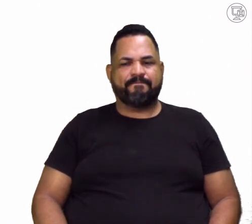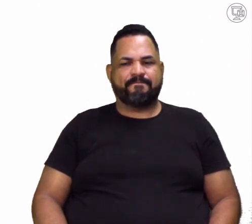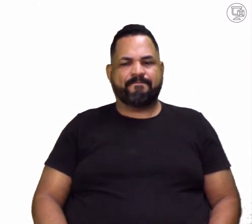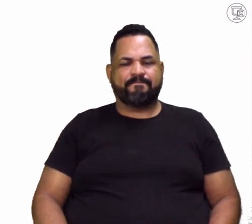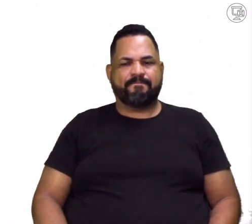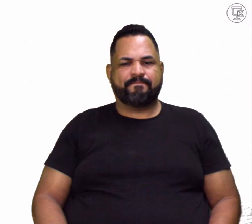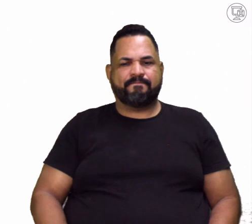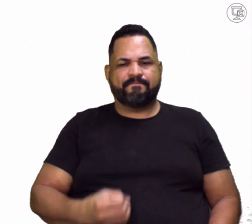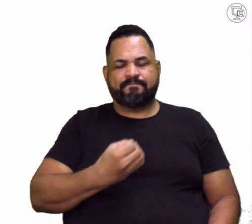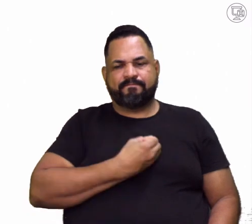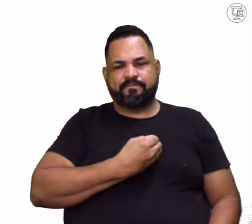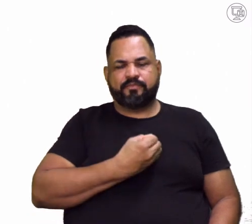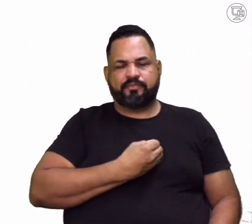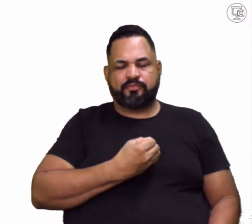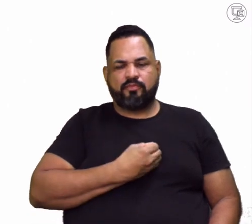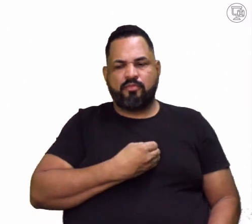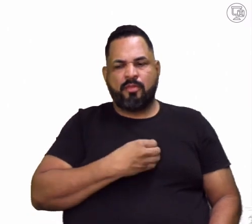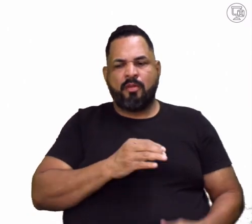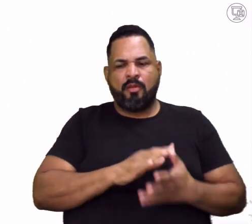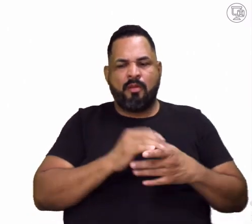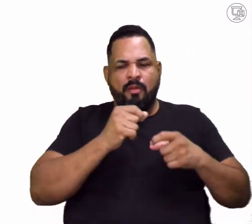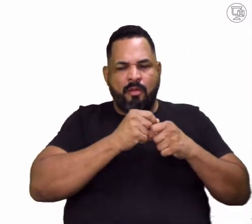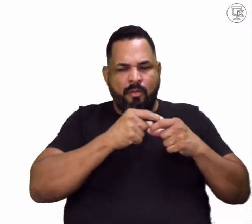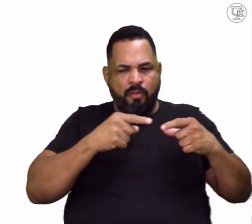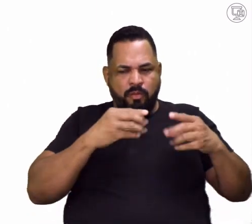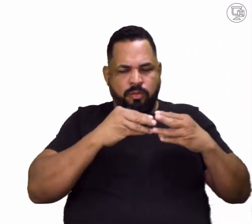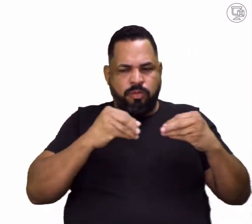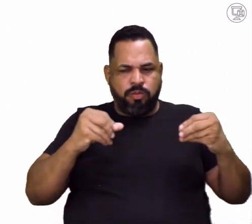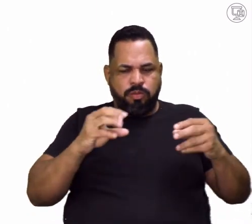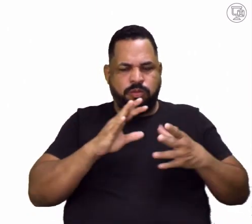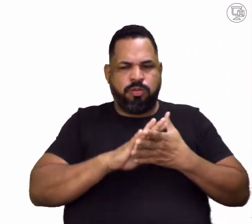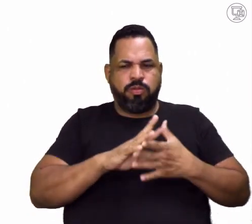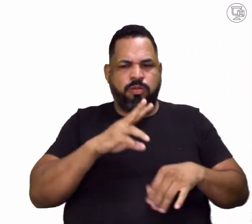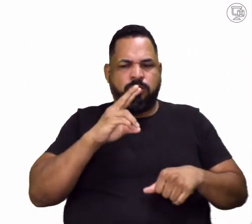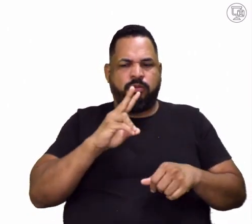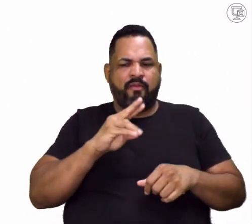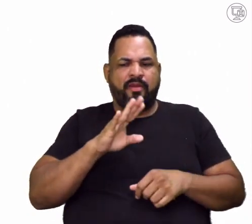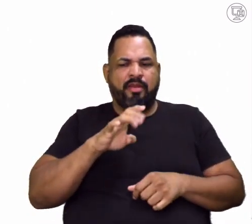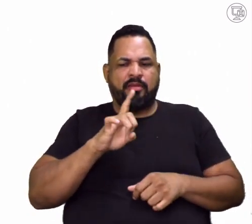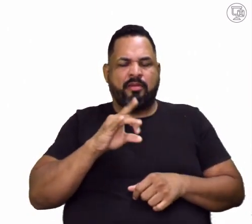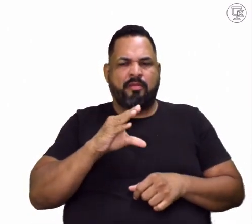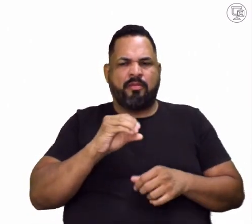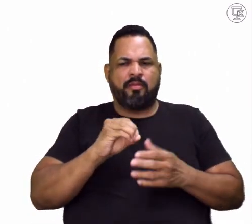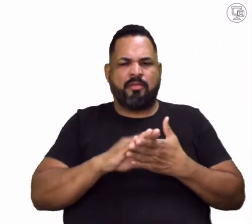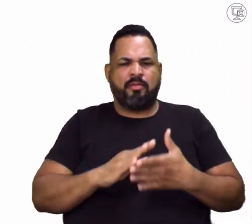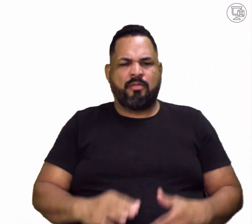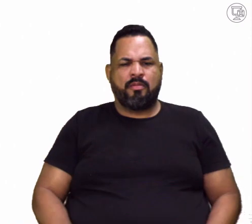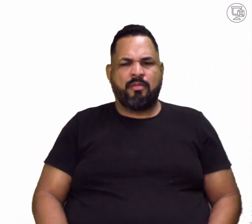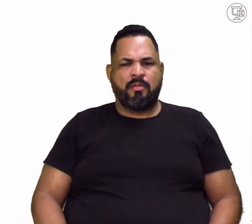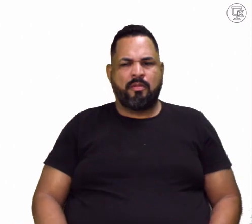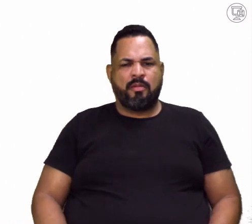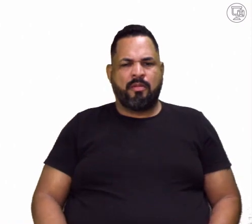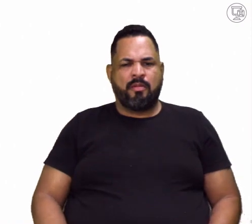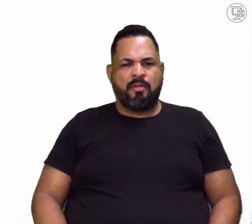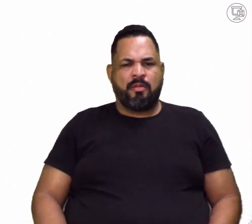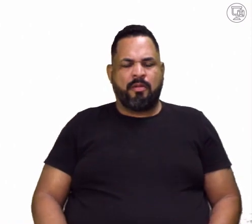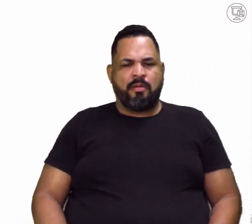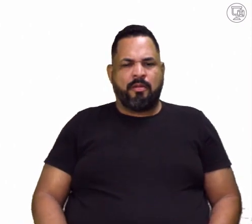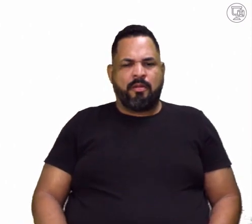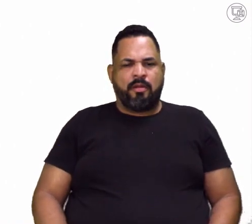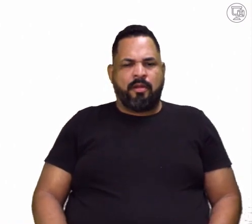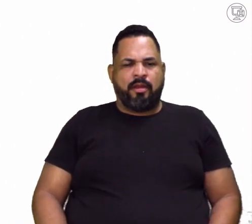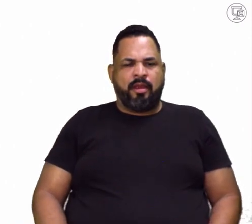e o coeficiente de dilatação do vidro então da outra vez de novo tá aí ó volume inicial Tá